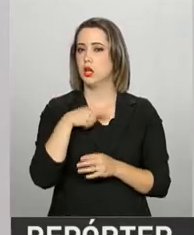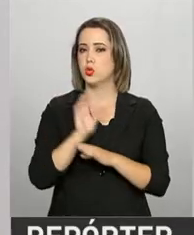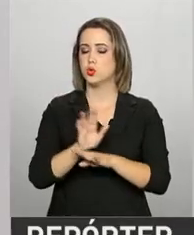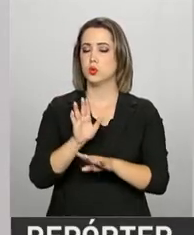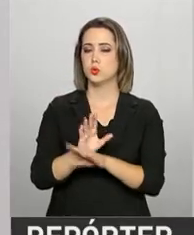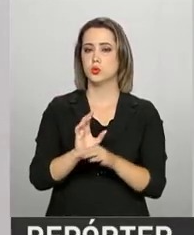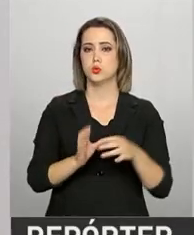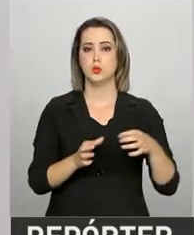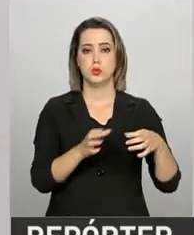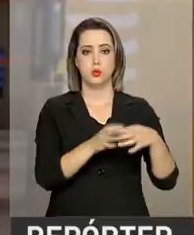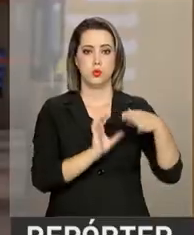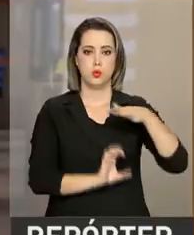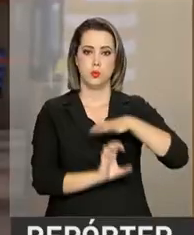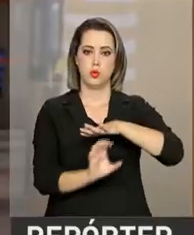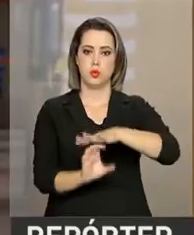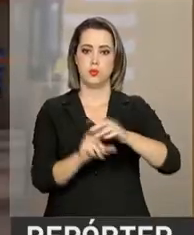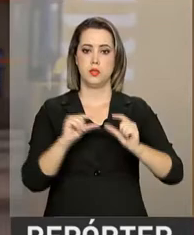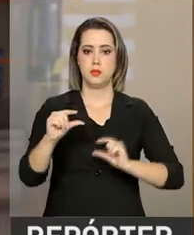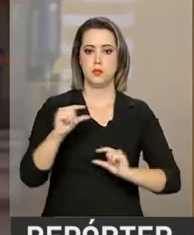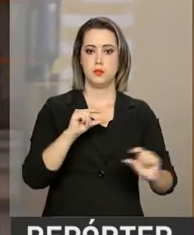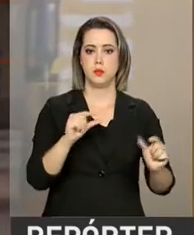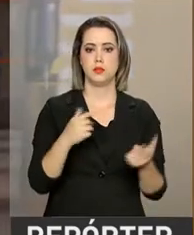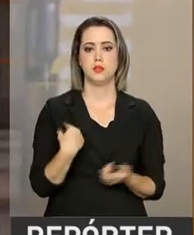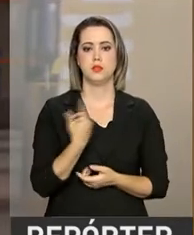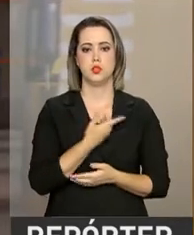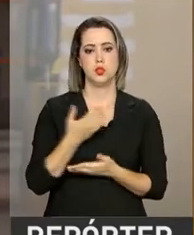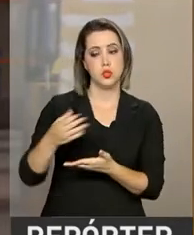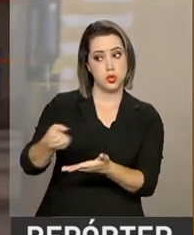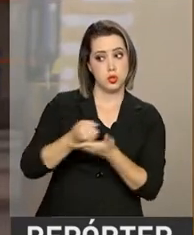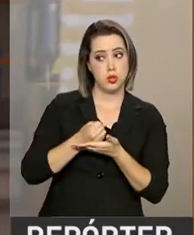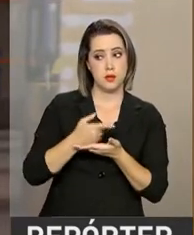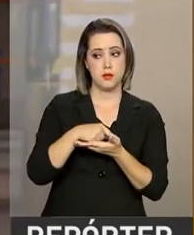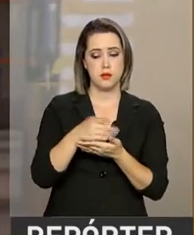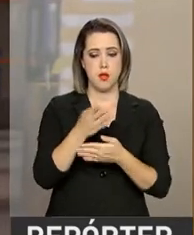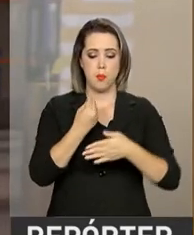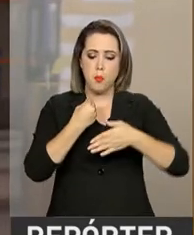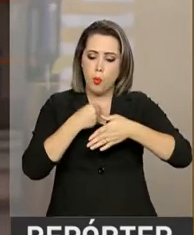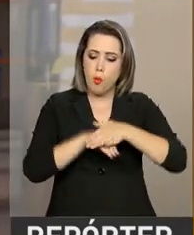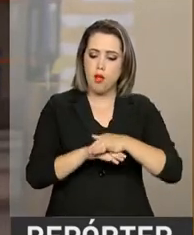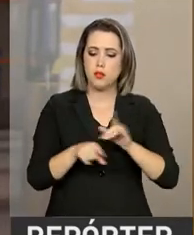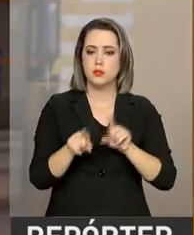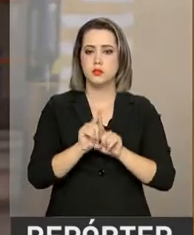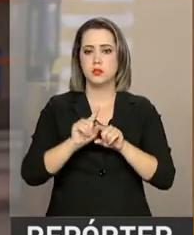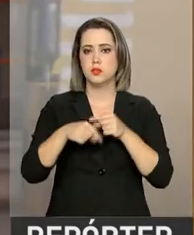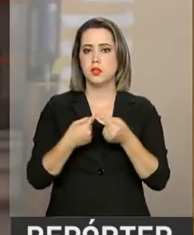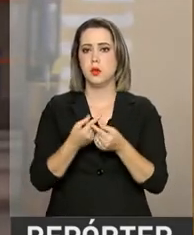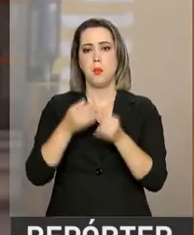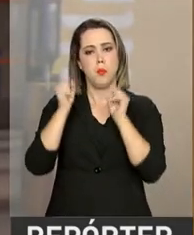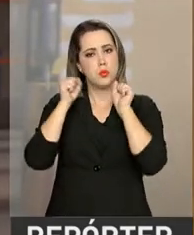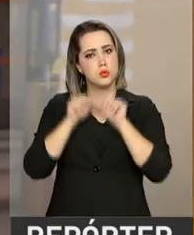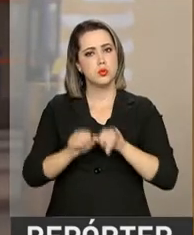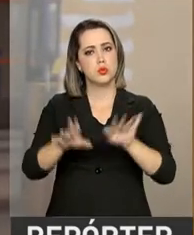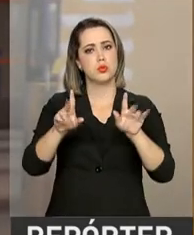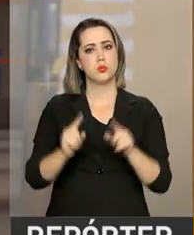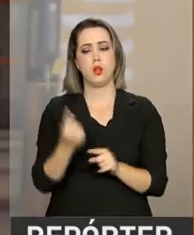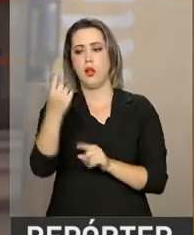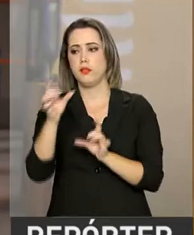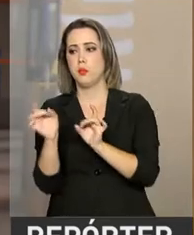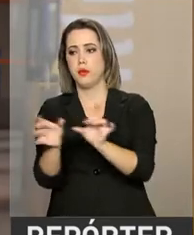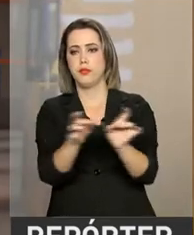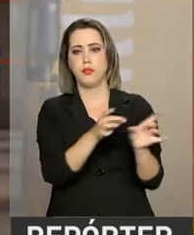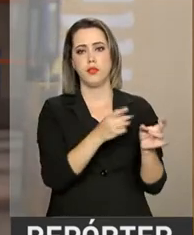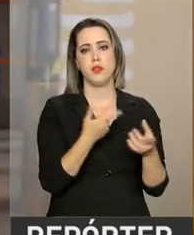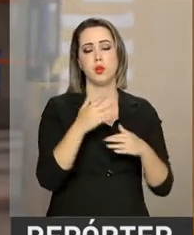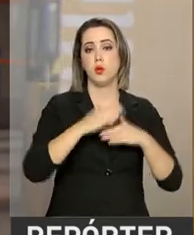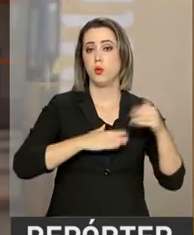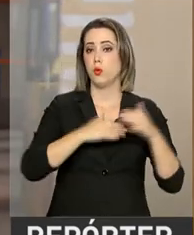menores a gente recebe confere armazena isso o atendimento dos pedidos a cada venda pela internet em